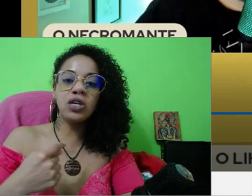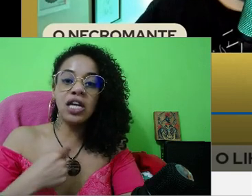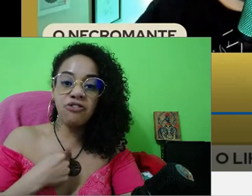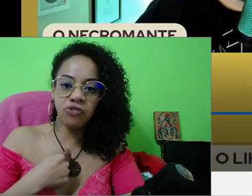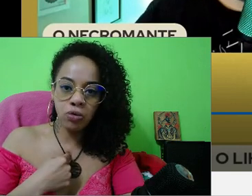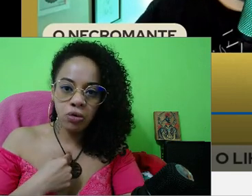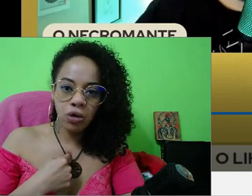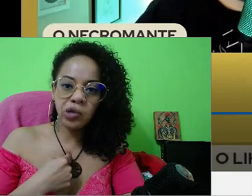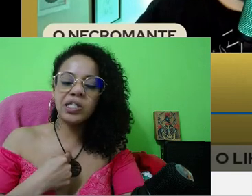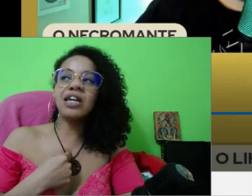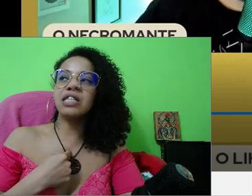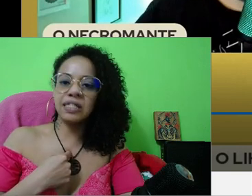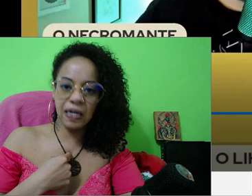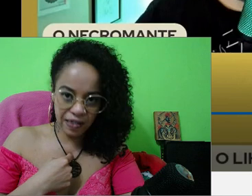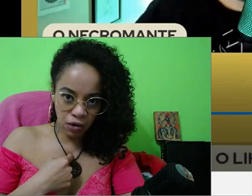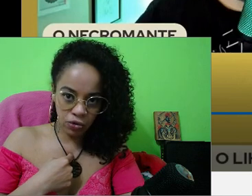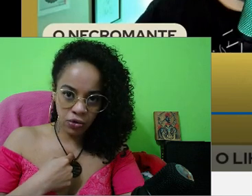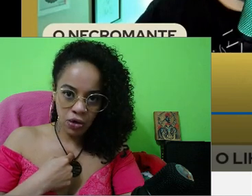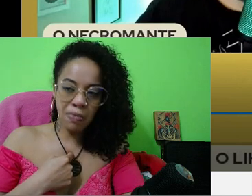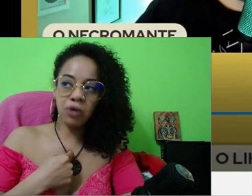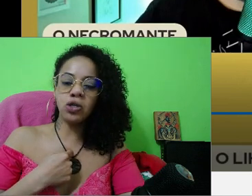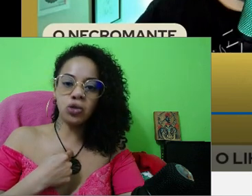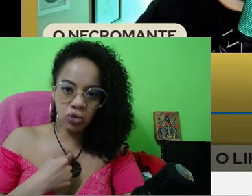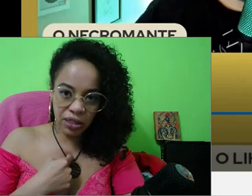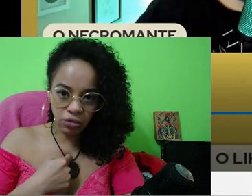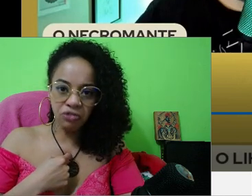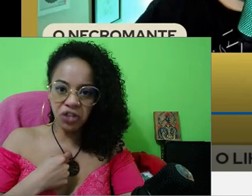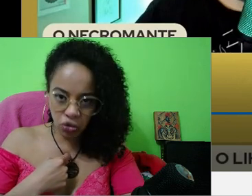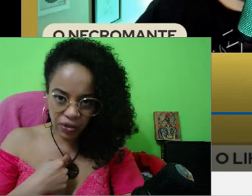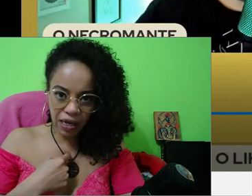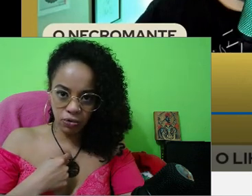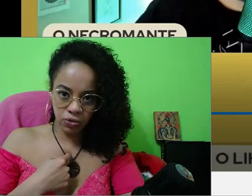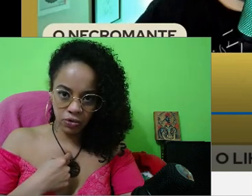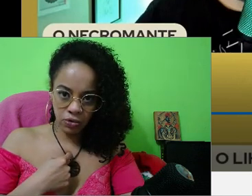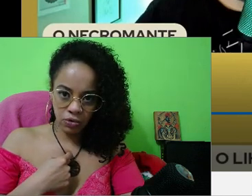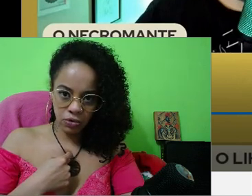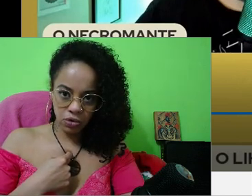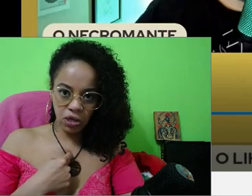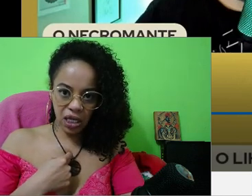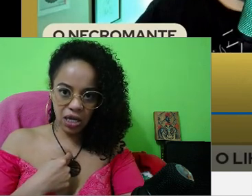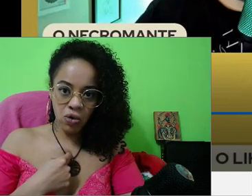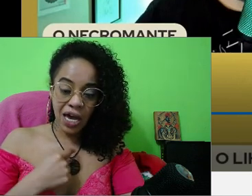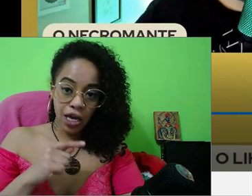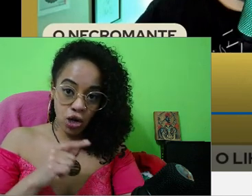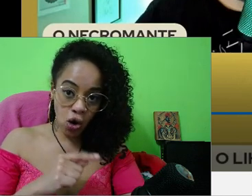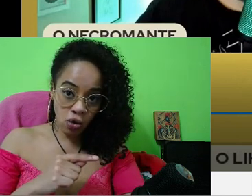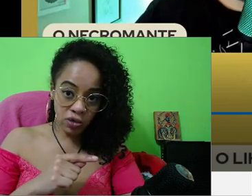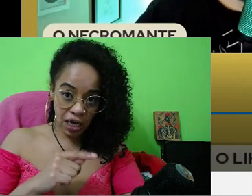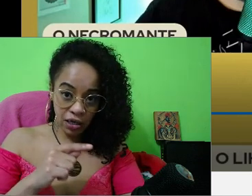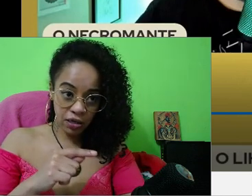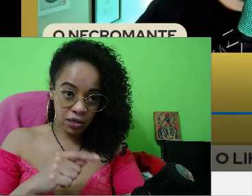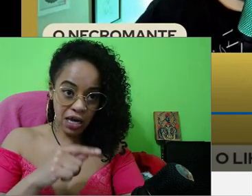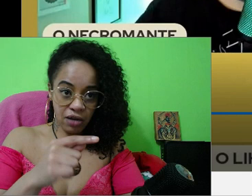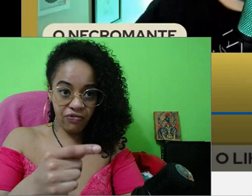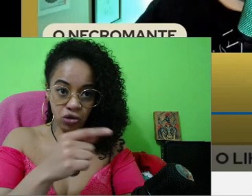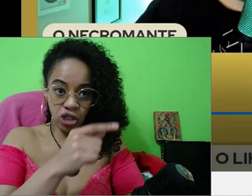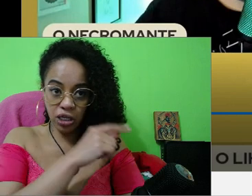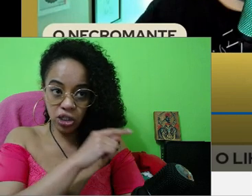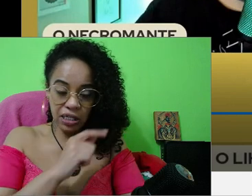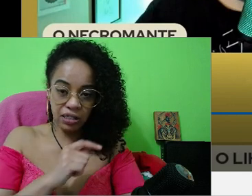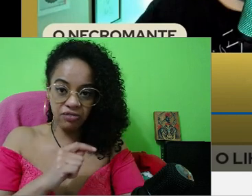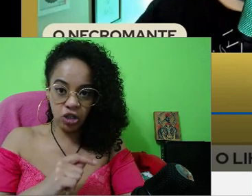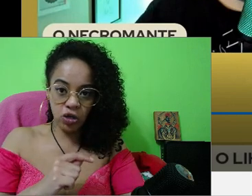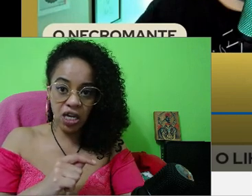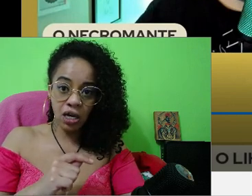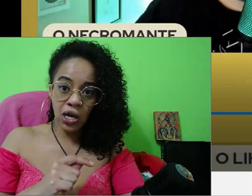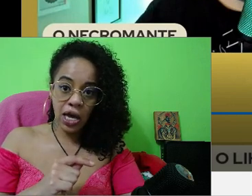eu sei o nível eu sei andar sem salto mas quando eu tô no salto eu fico no salto entendeu E ontem né que